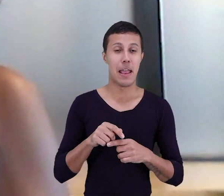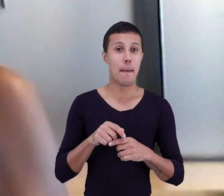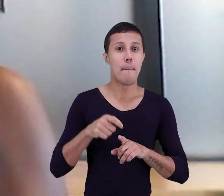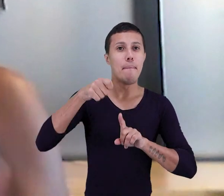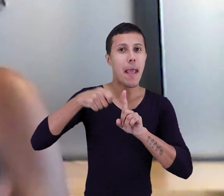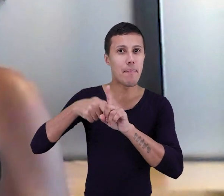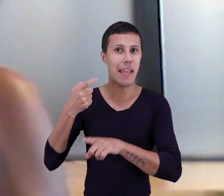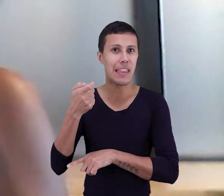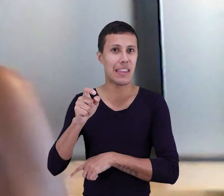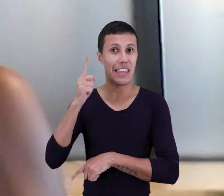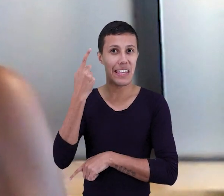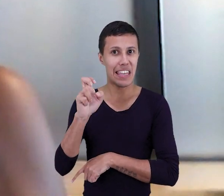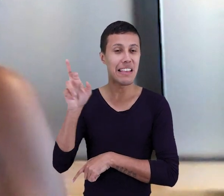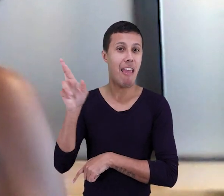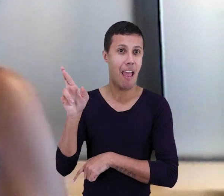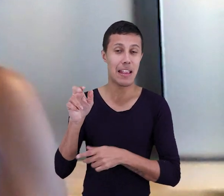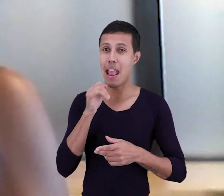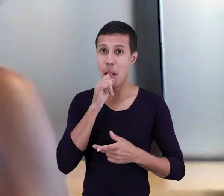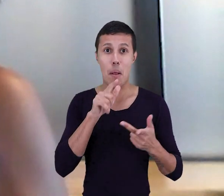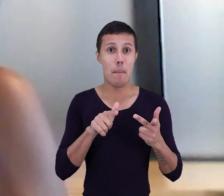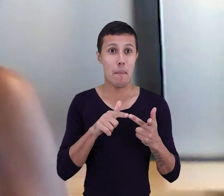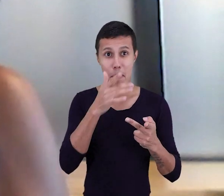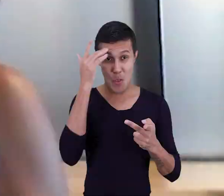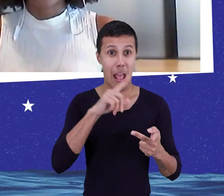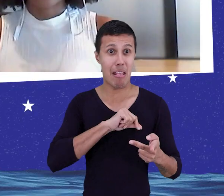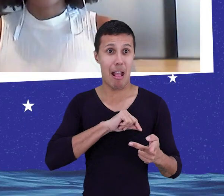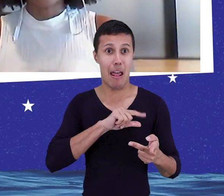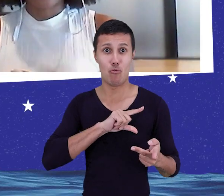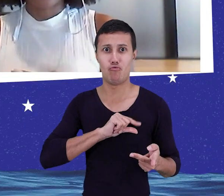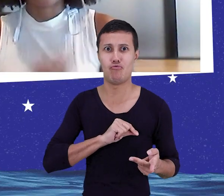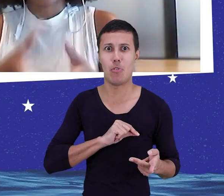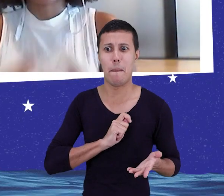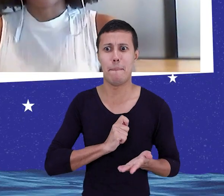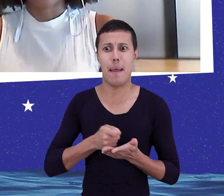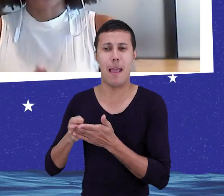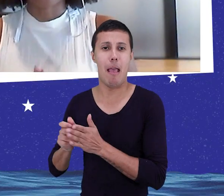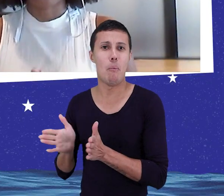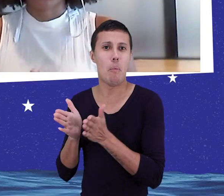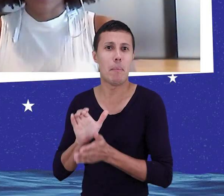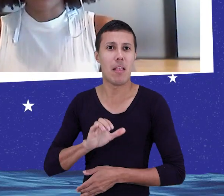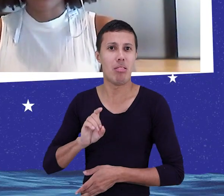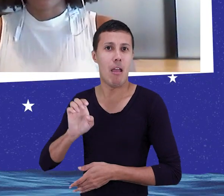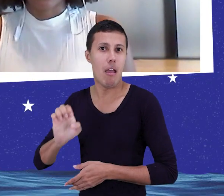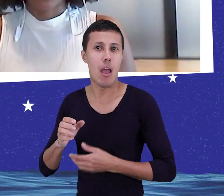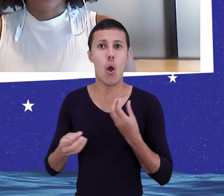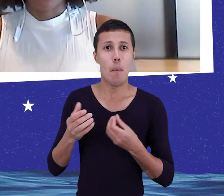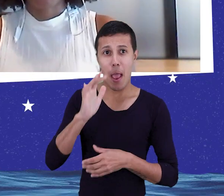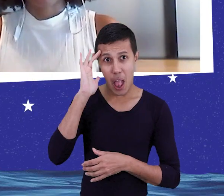coisa é uma pessoa que ganha um salário mínimo e meio, classe C, D e E. E aí, se a pessoa não resolve esse